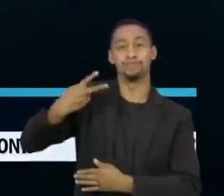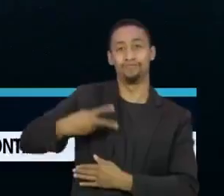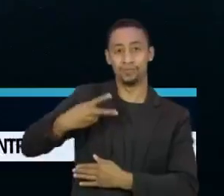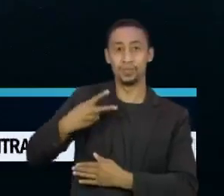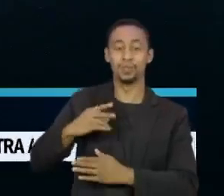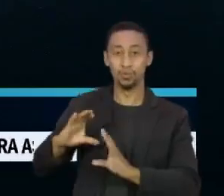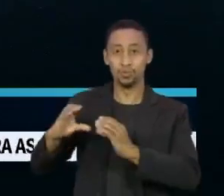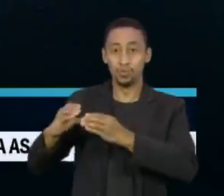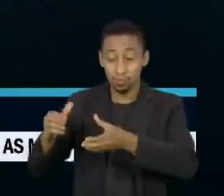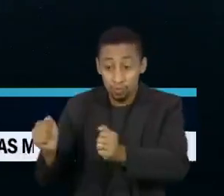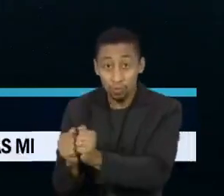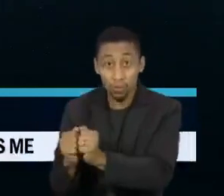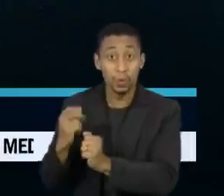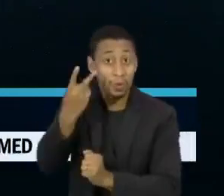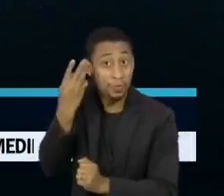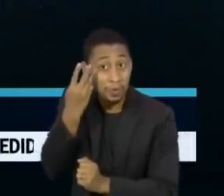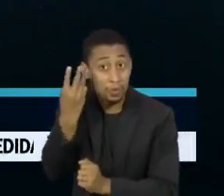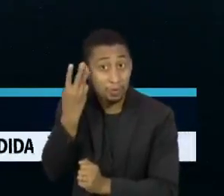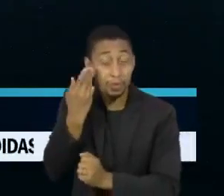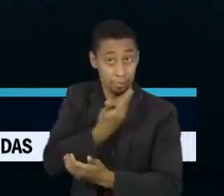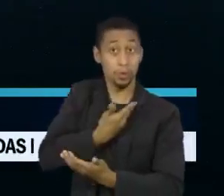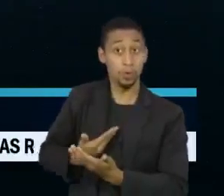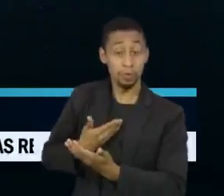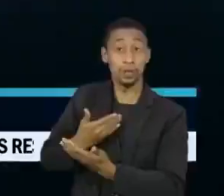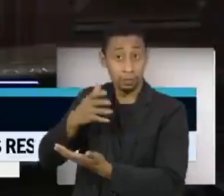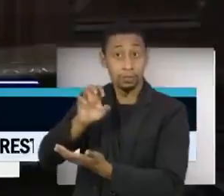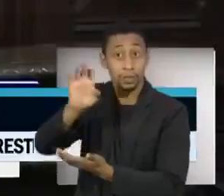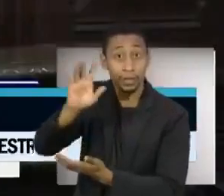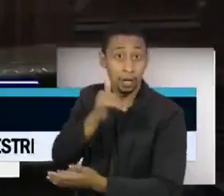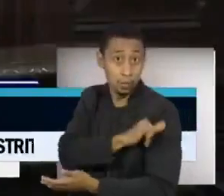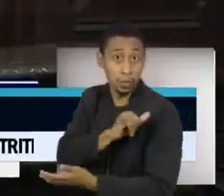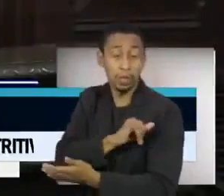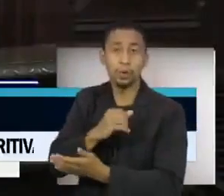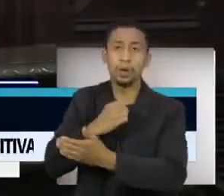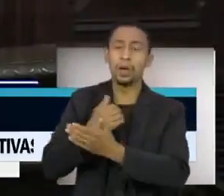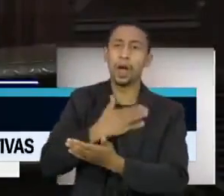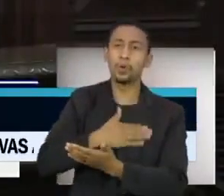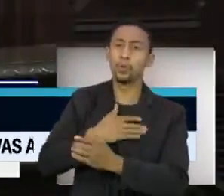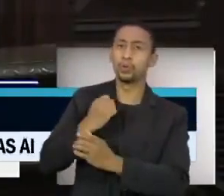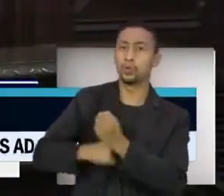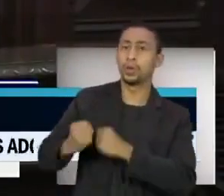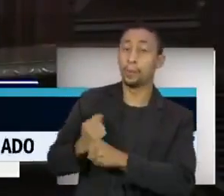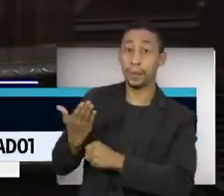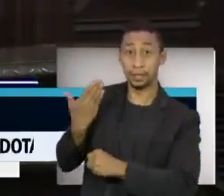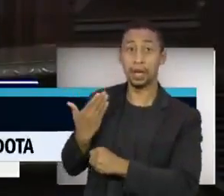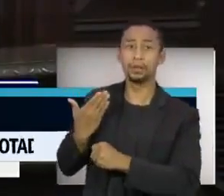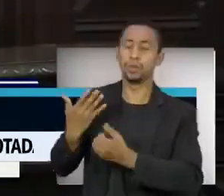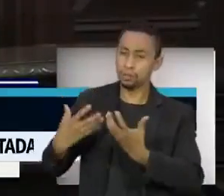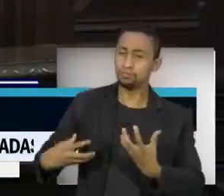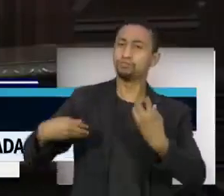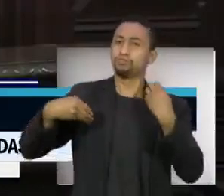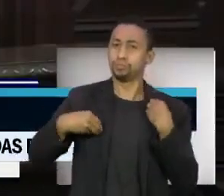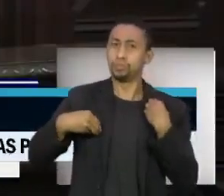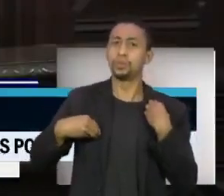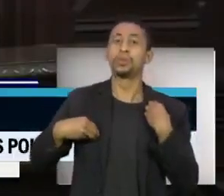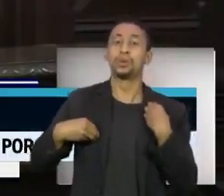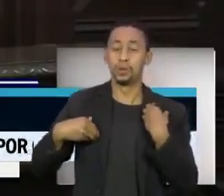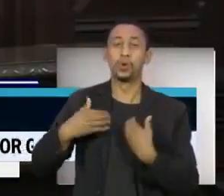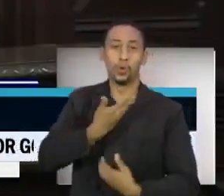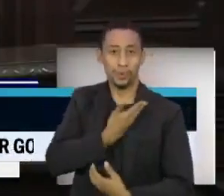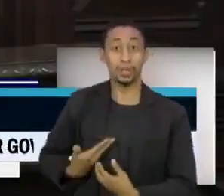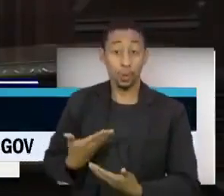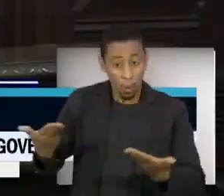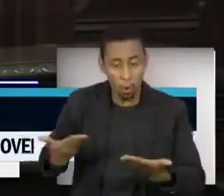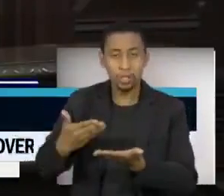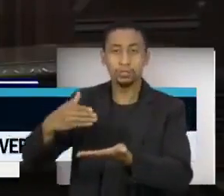Witzel, vencedora das eleições para o governo do estado. Em agosto do ano passado, ele se tornou governador em exercício. Hoje, com a